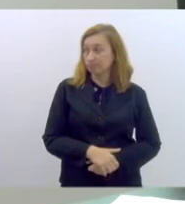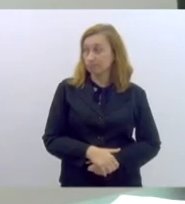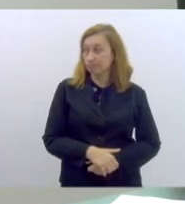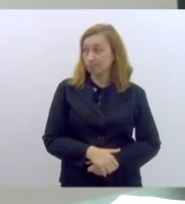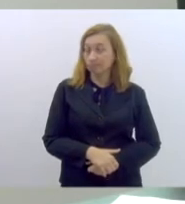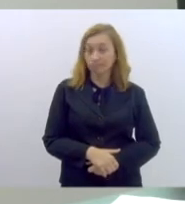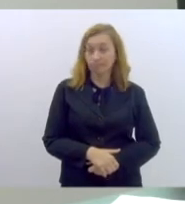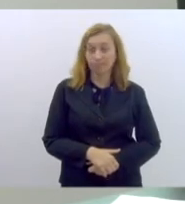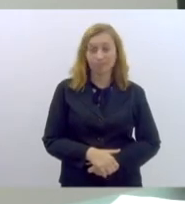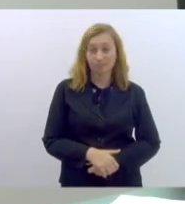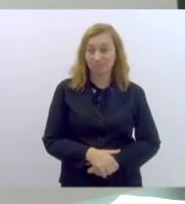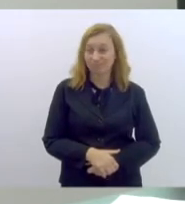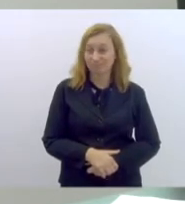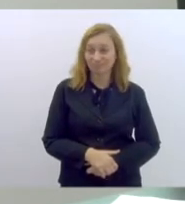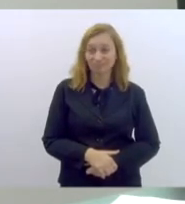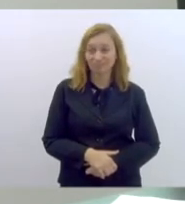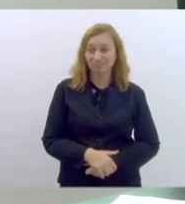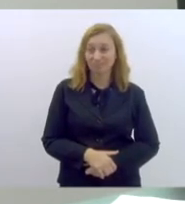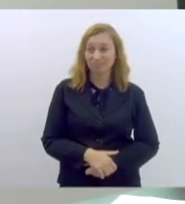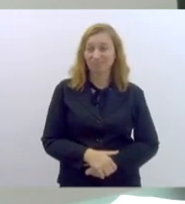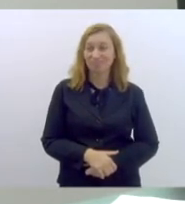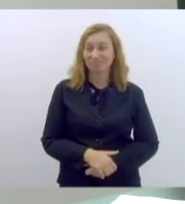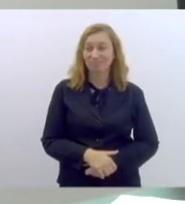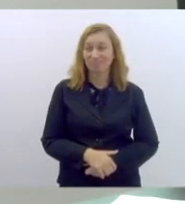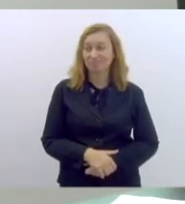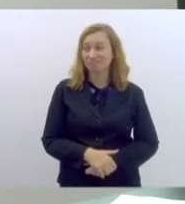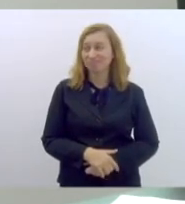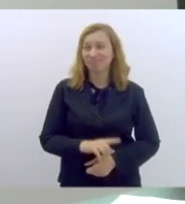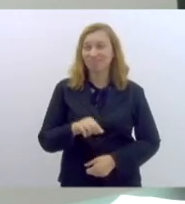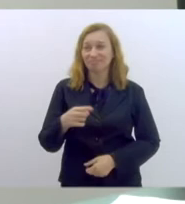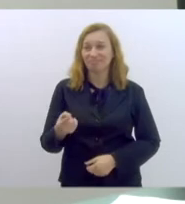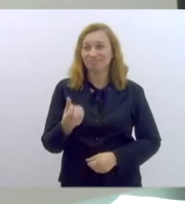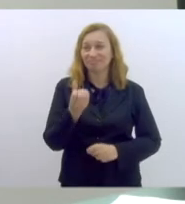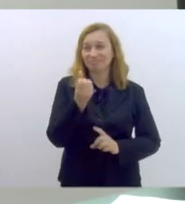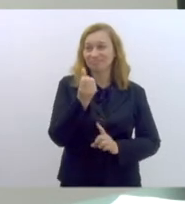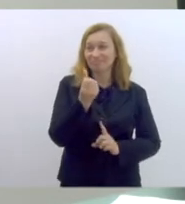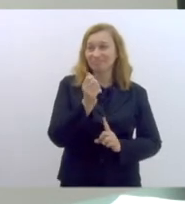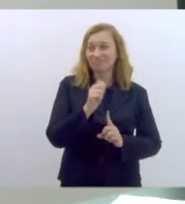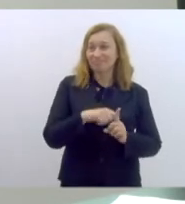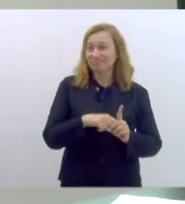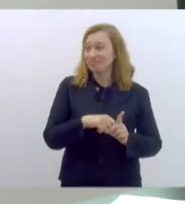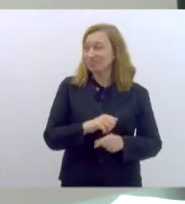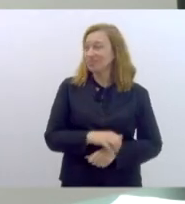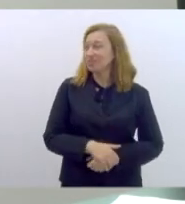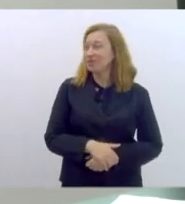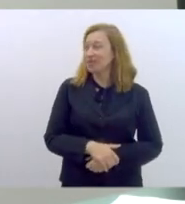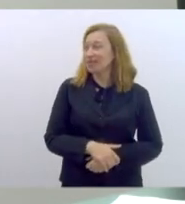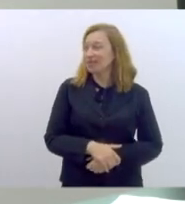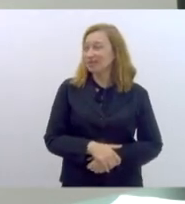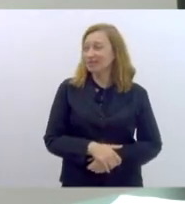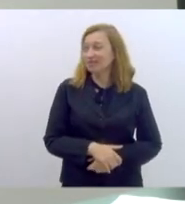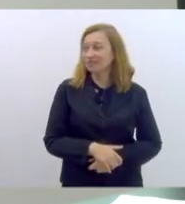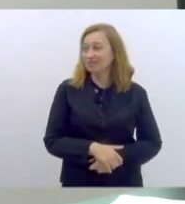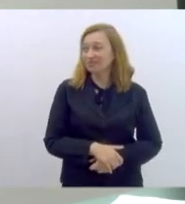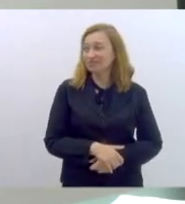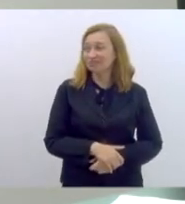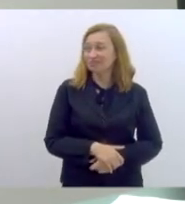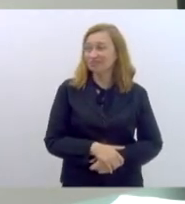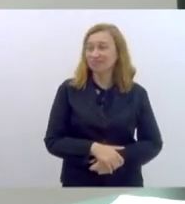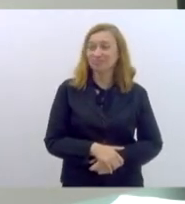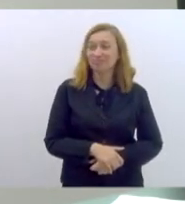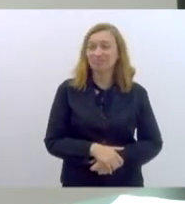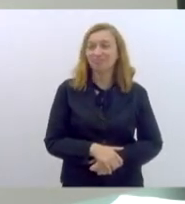frente 6 meses, e a projeção completa para o ano de 2023.